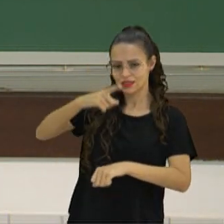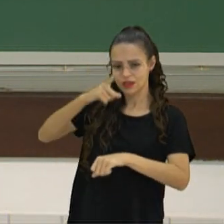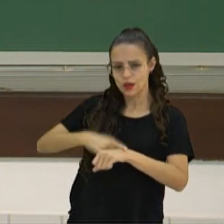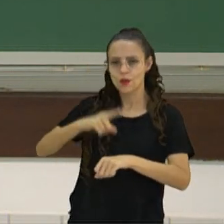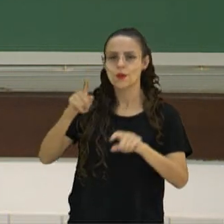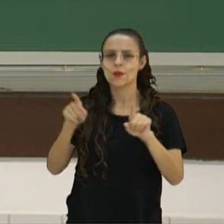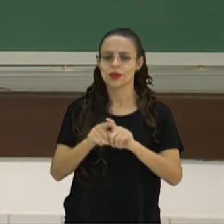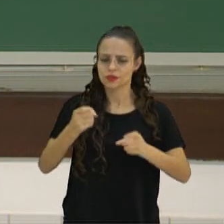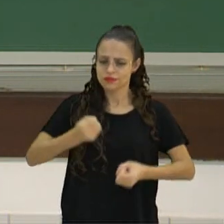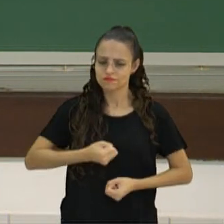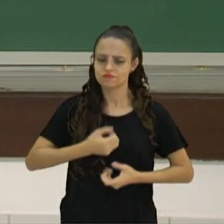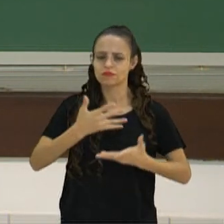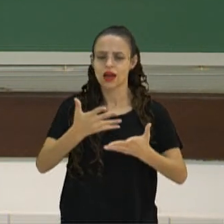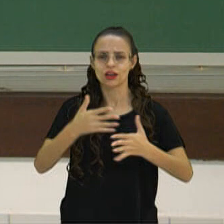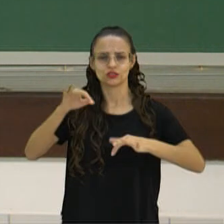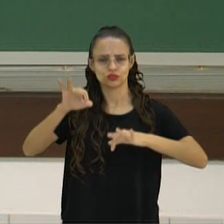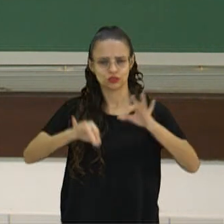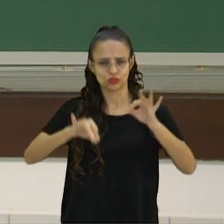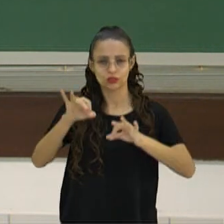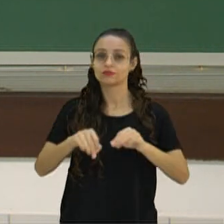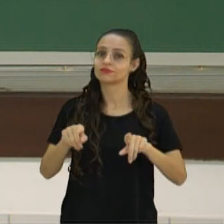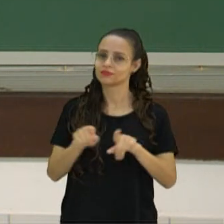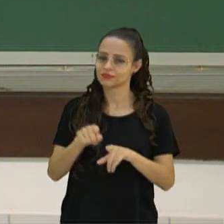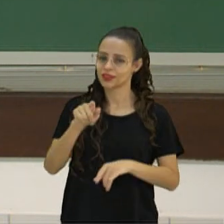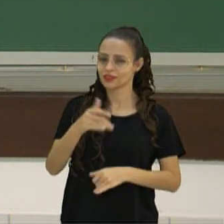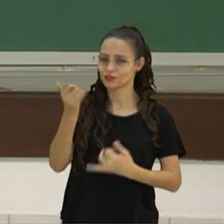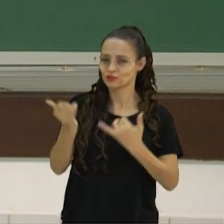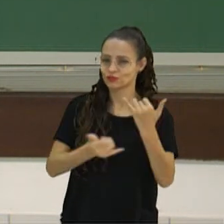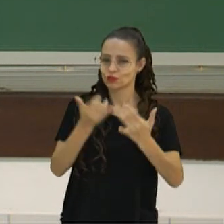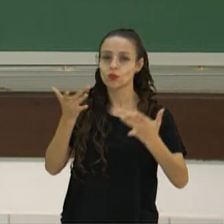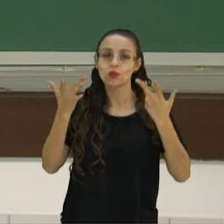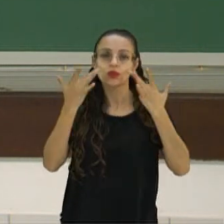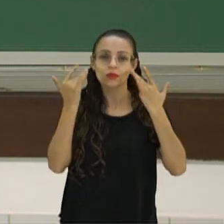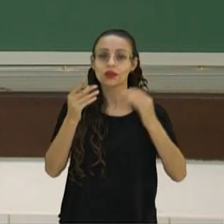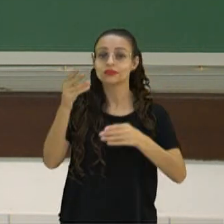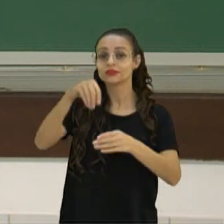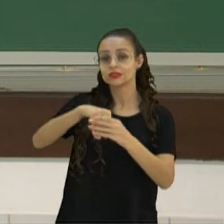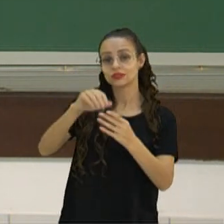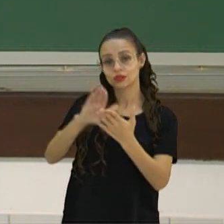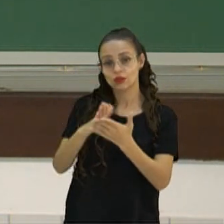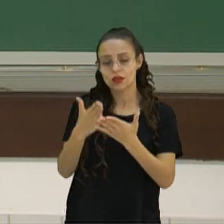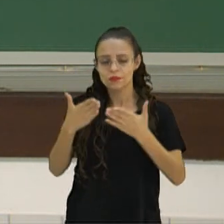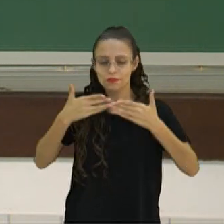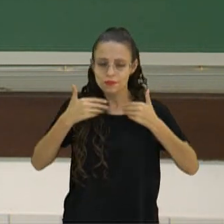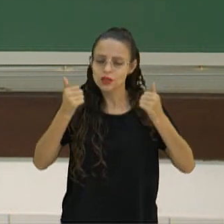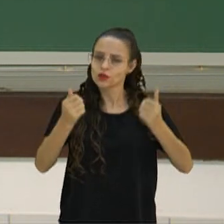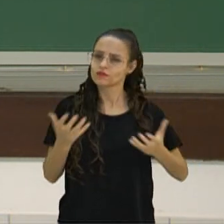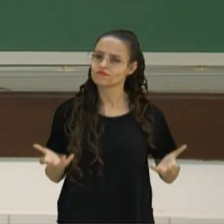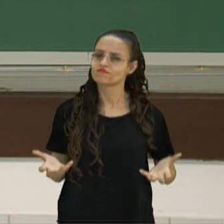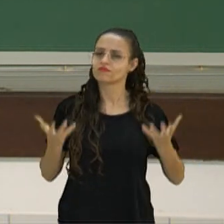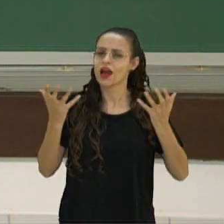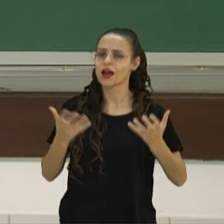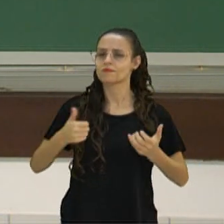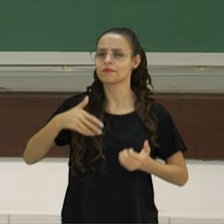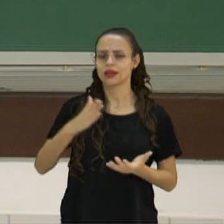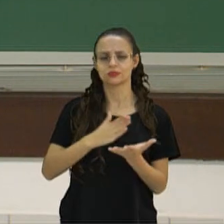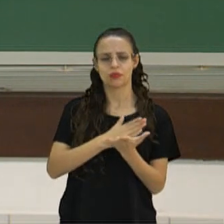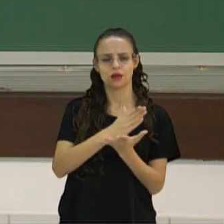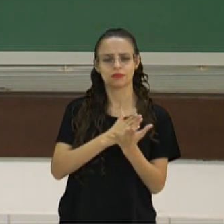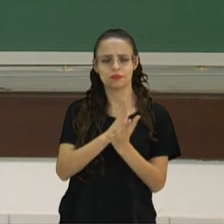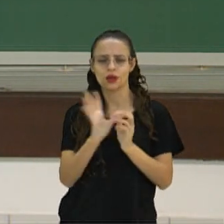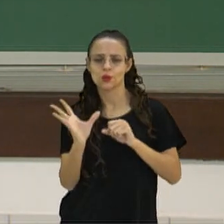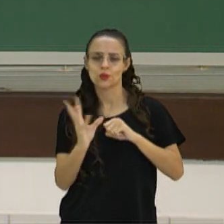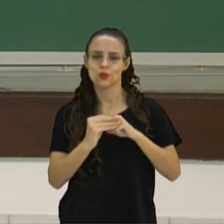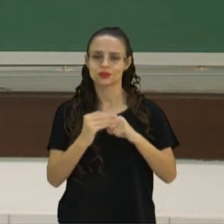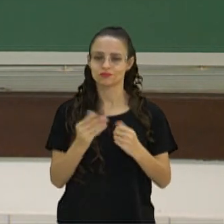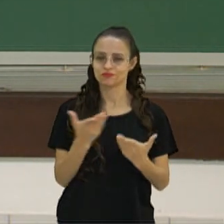lá, de se expressar também foi utilizada os jogos dramáticos dentro da escola para estar melhorando, aumentando a gama de conhecimento dos